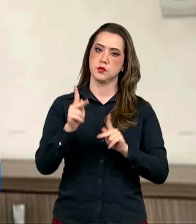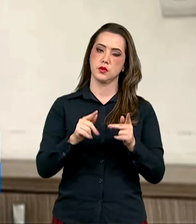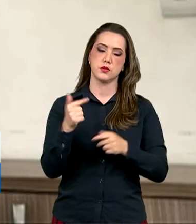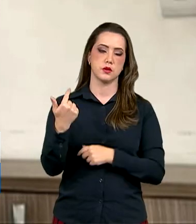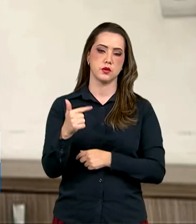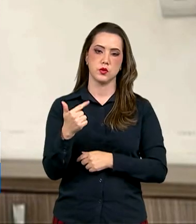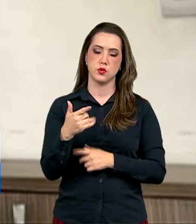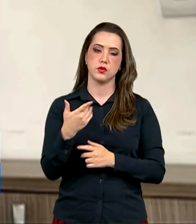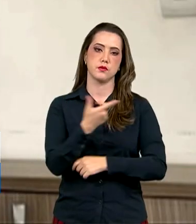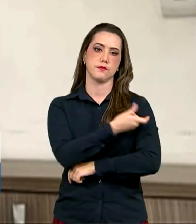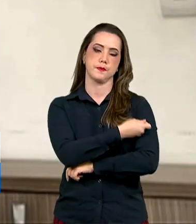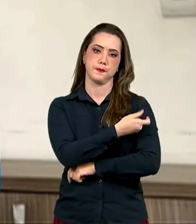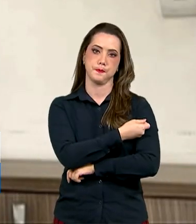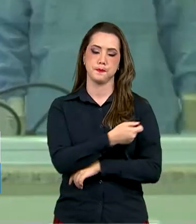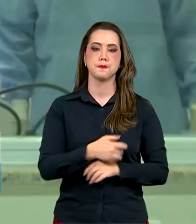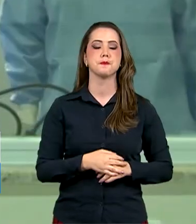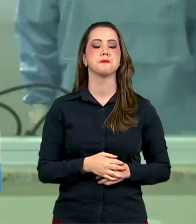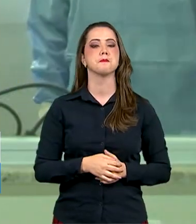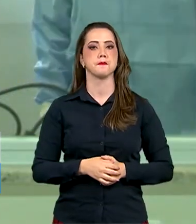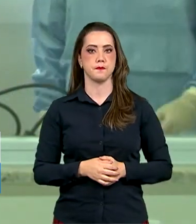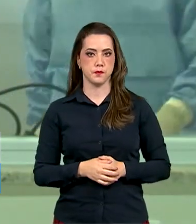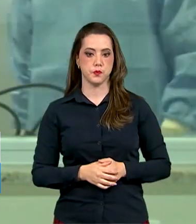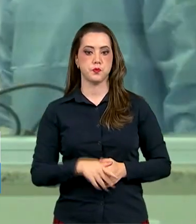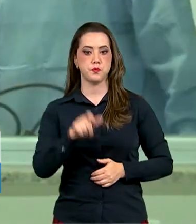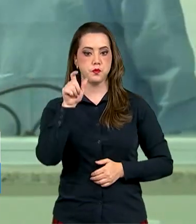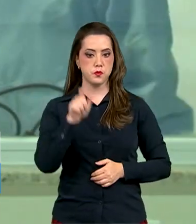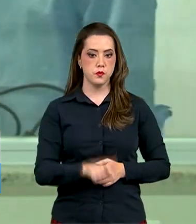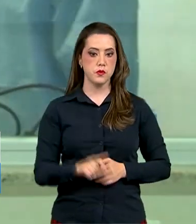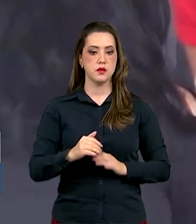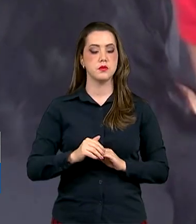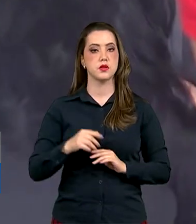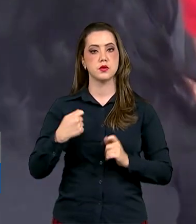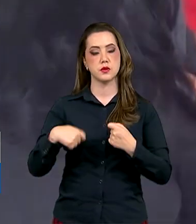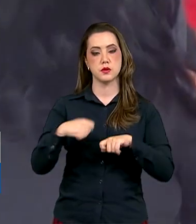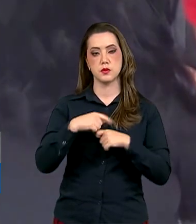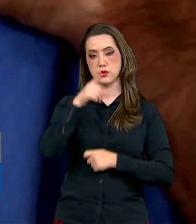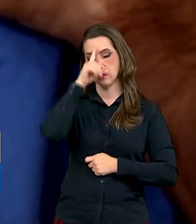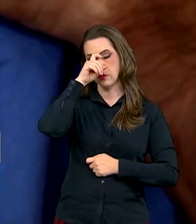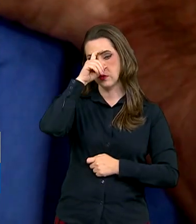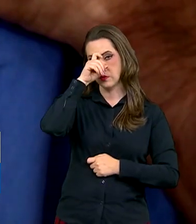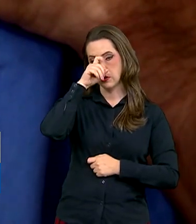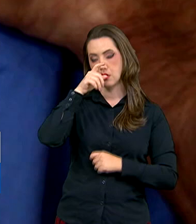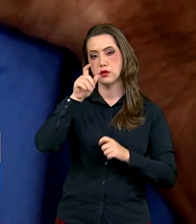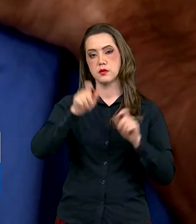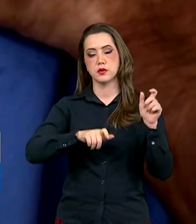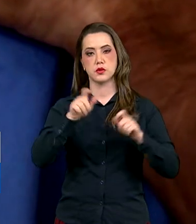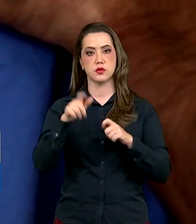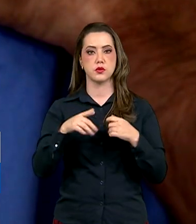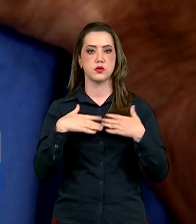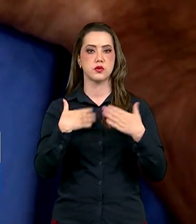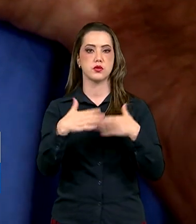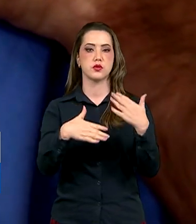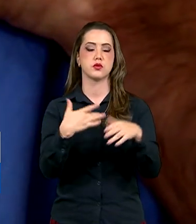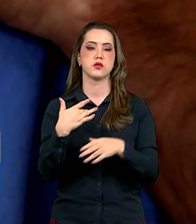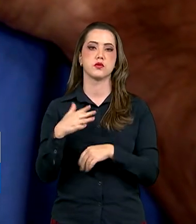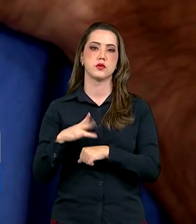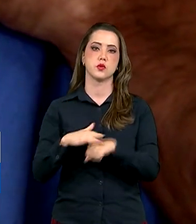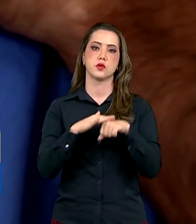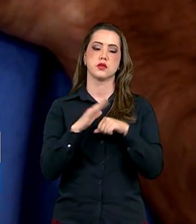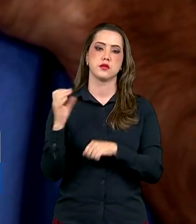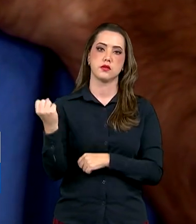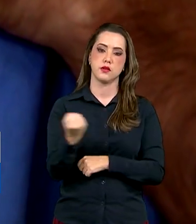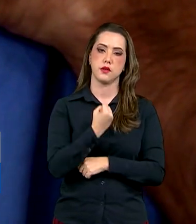está adequadamente vacinada. São os que acabam sendo hospitalizados, são os que acabam desenvolvendo doença mais